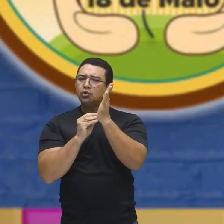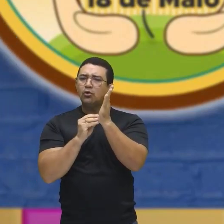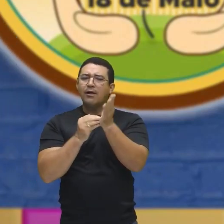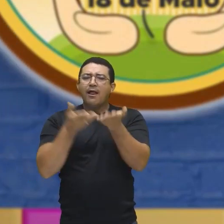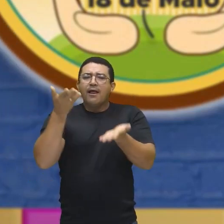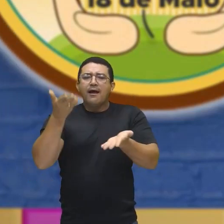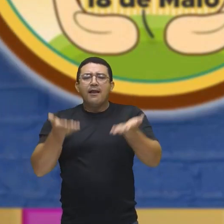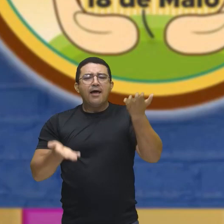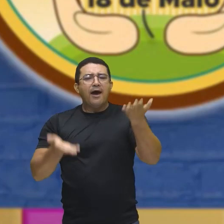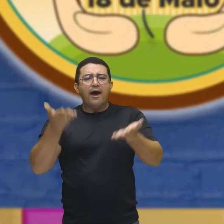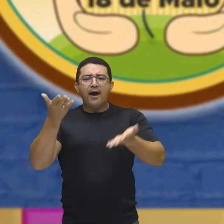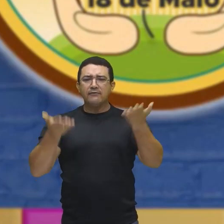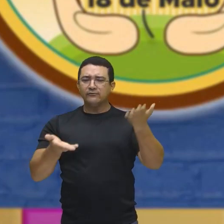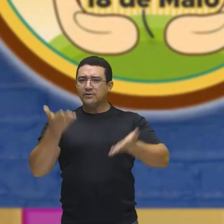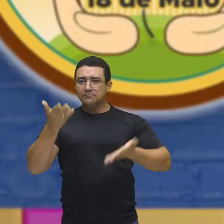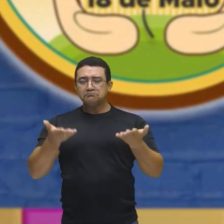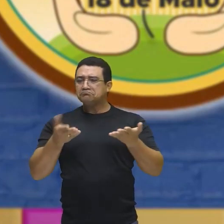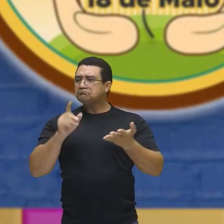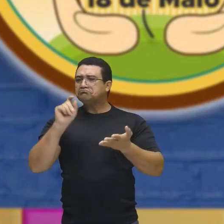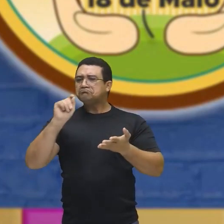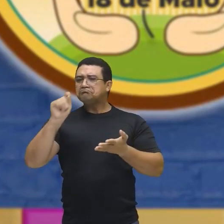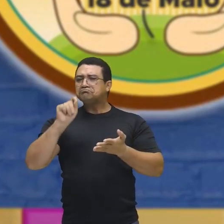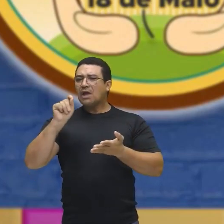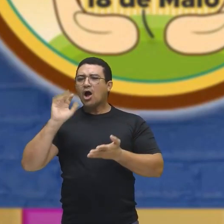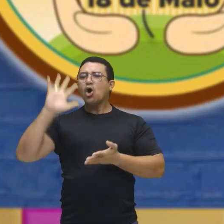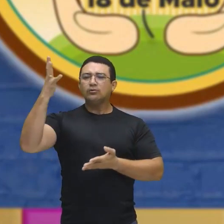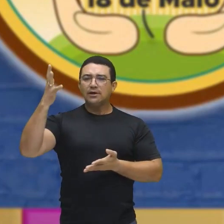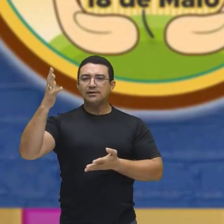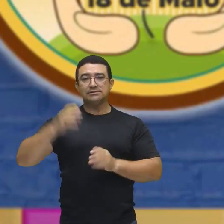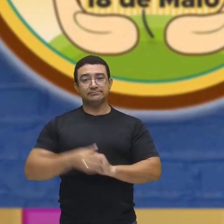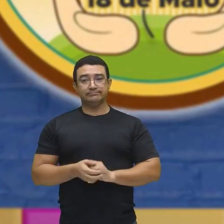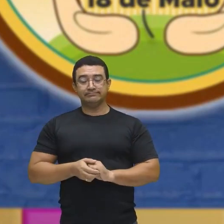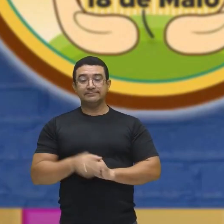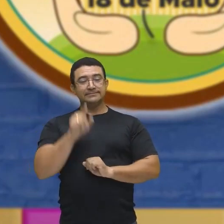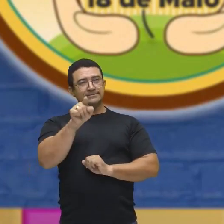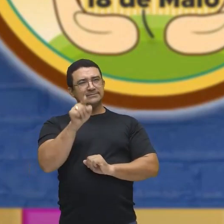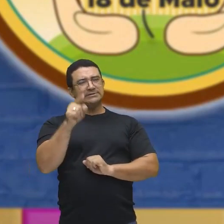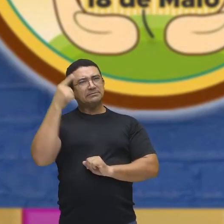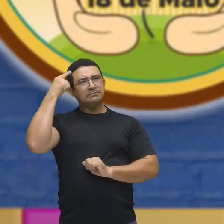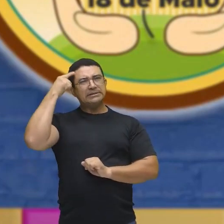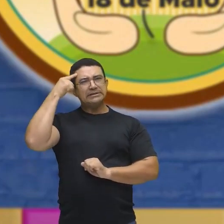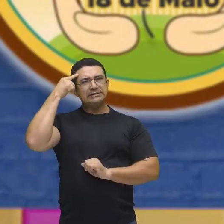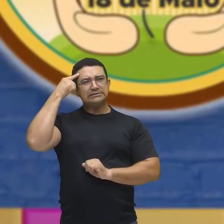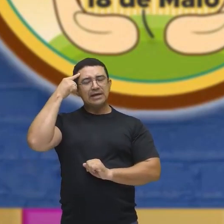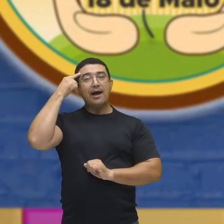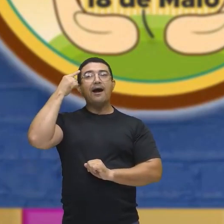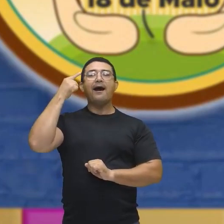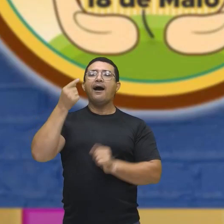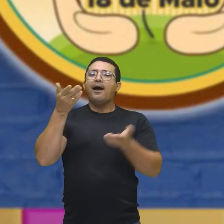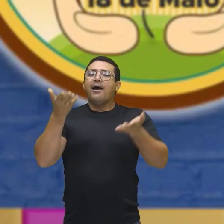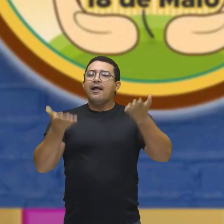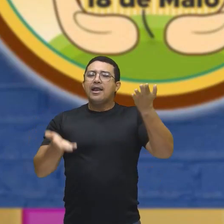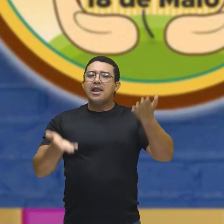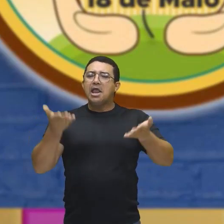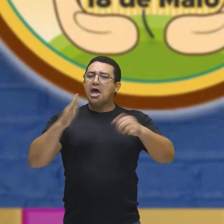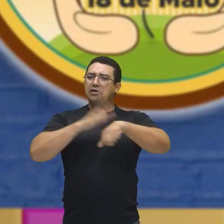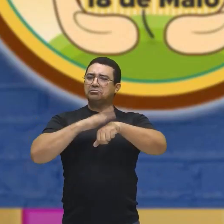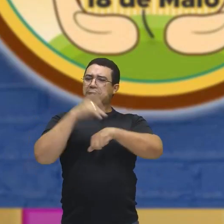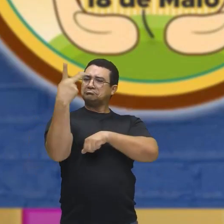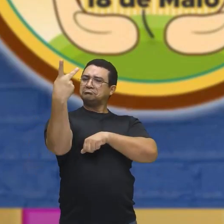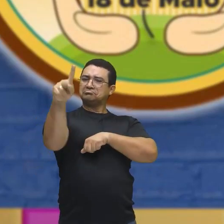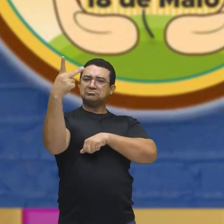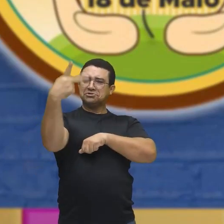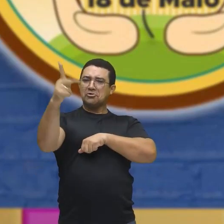que o que acontece? Ela vai ficar o quê? Vai ficar leve o seu aprendizado. Ela